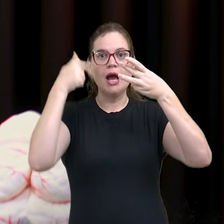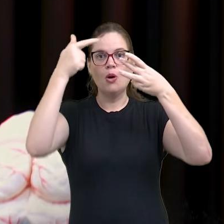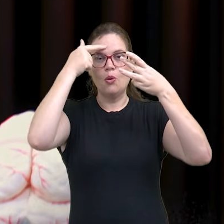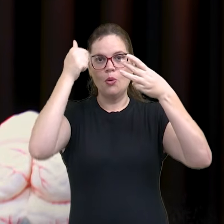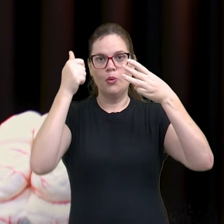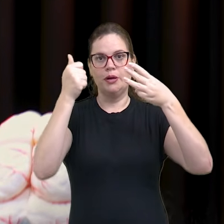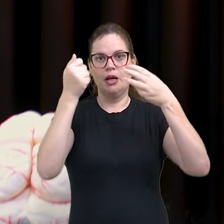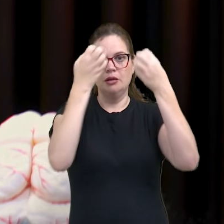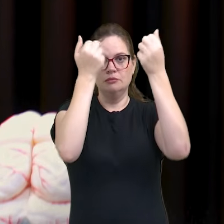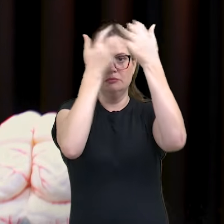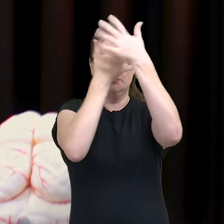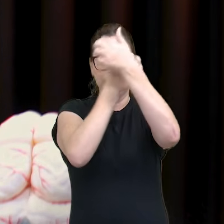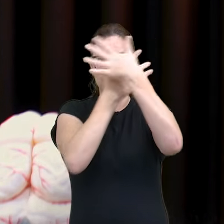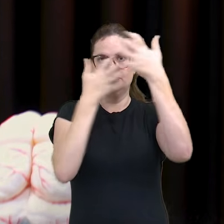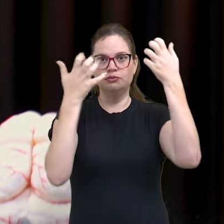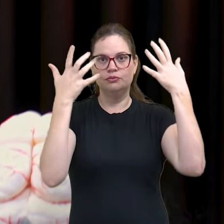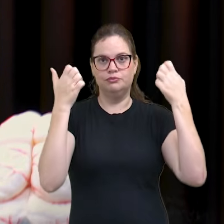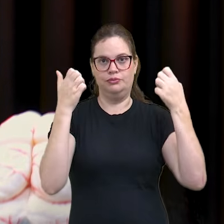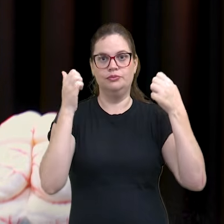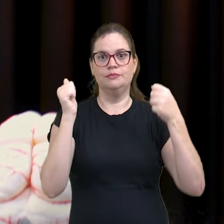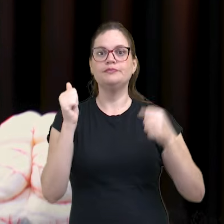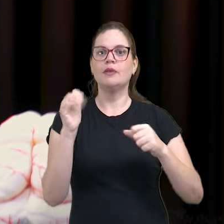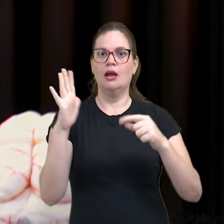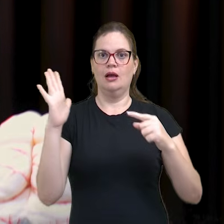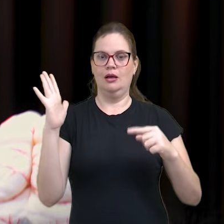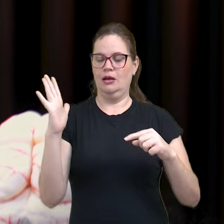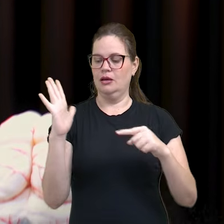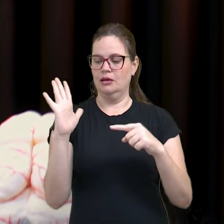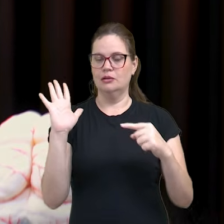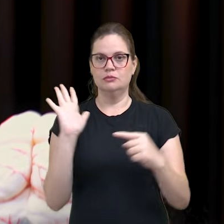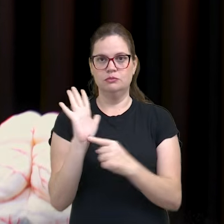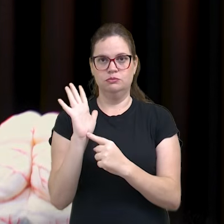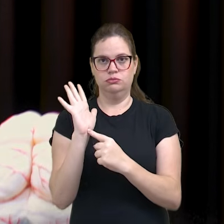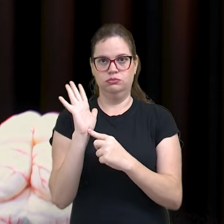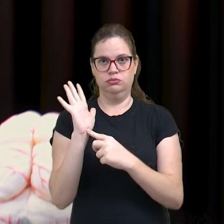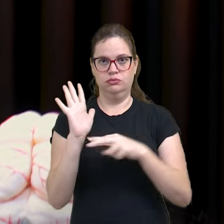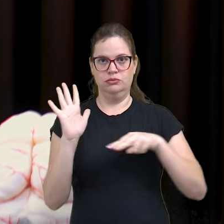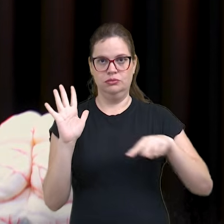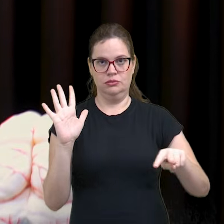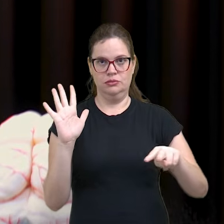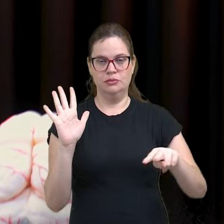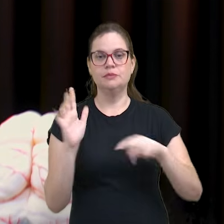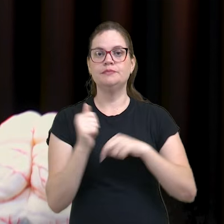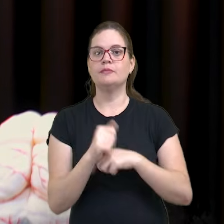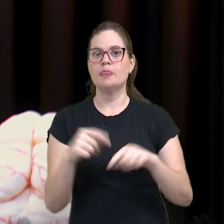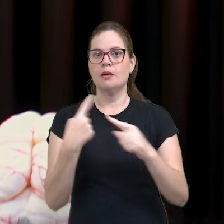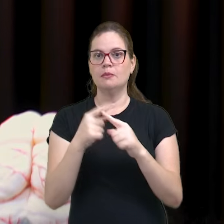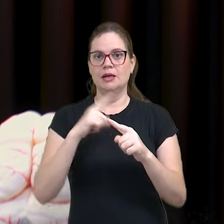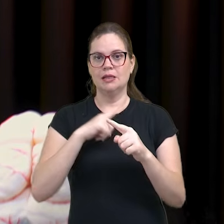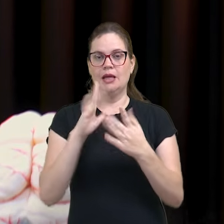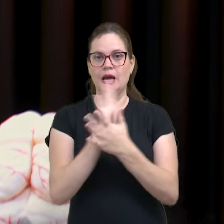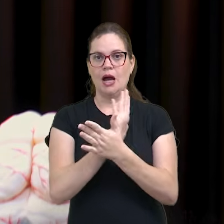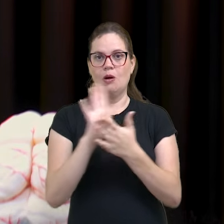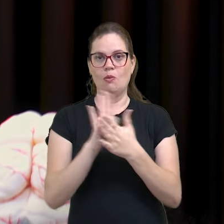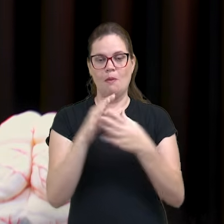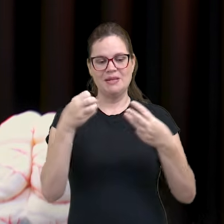Quais as células do cérebro? Os neurônios, as células de processamento, né? Porque você tem também chamadas as células da